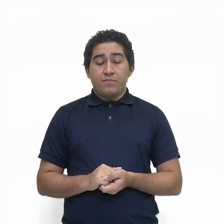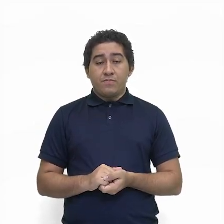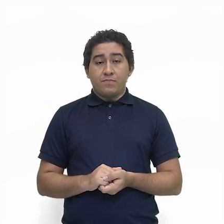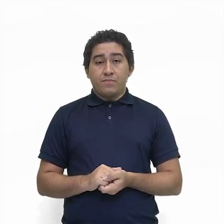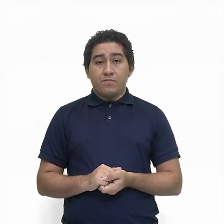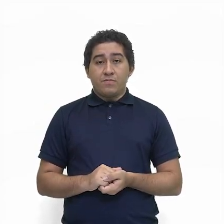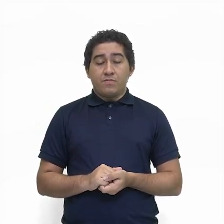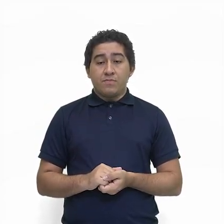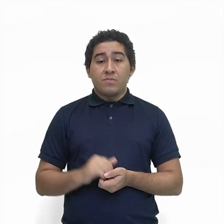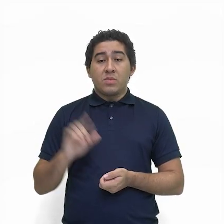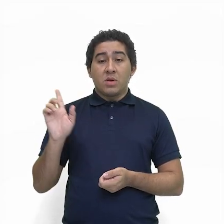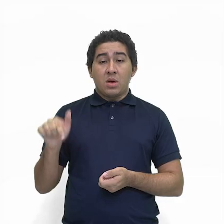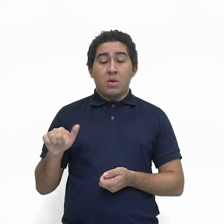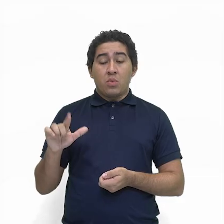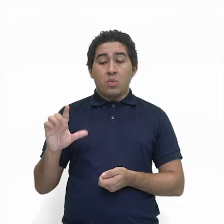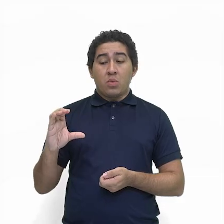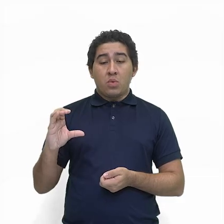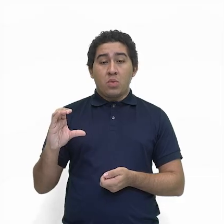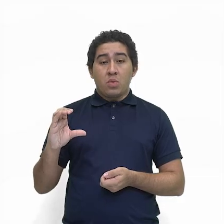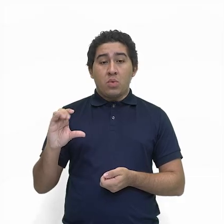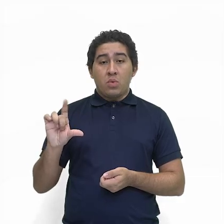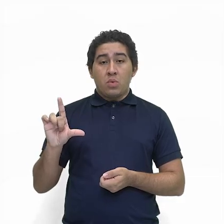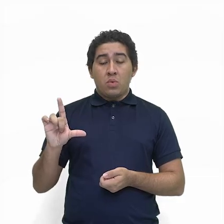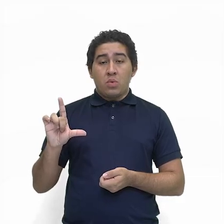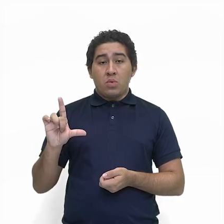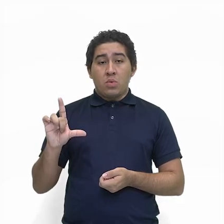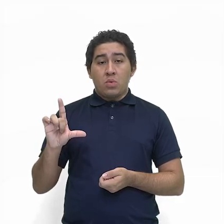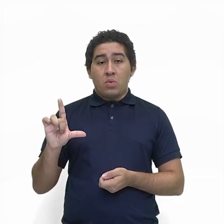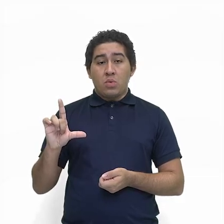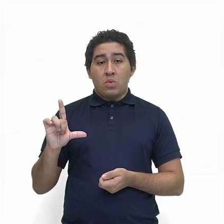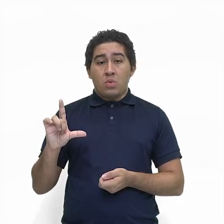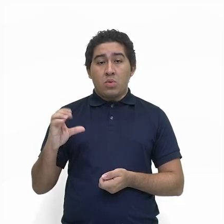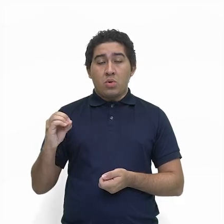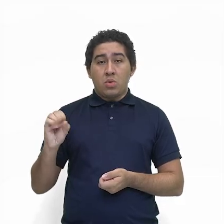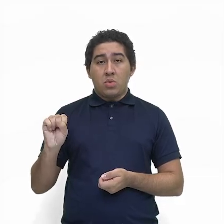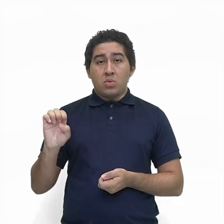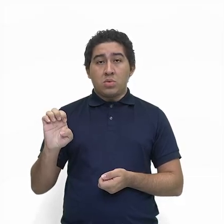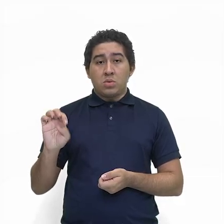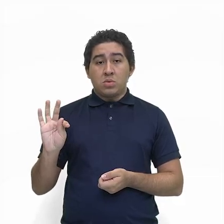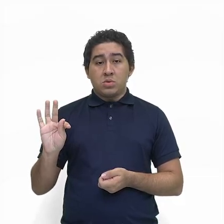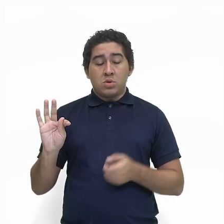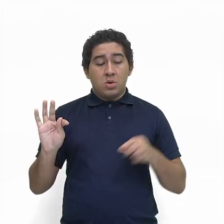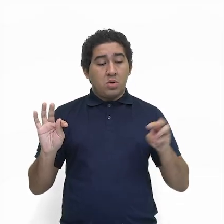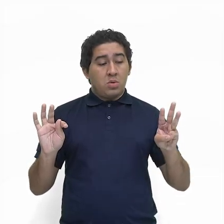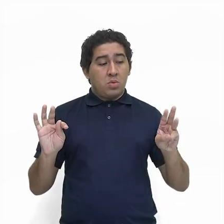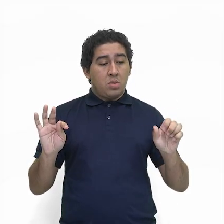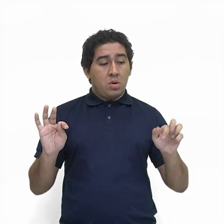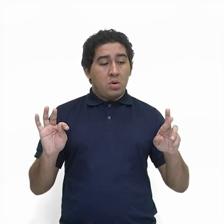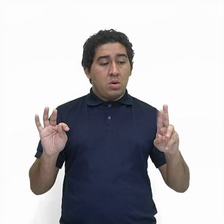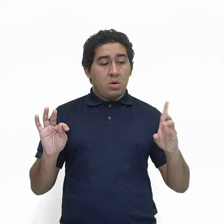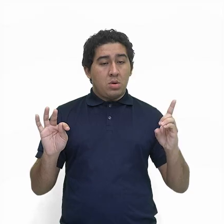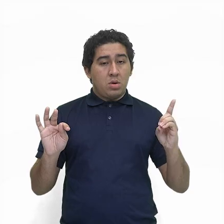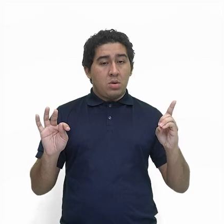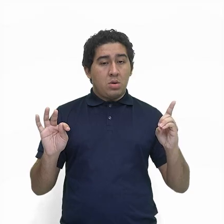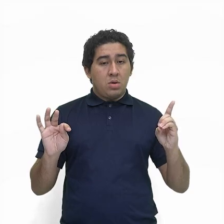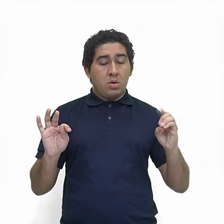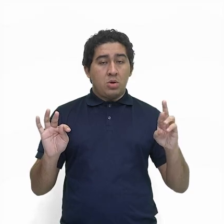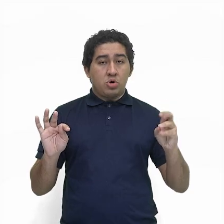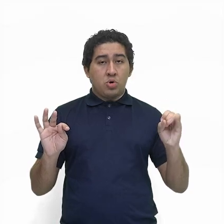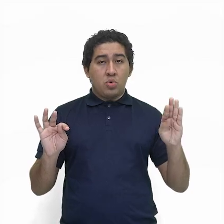guarda-roupa. British English, wardrobe. Já no American English,